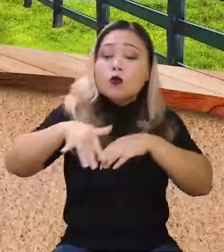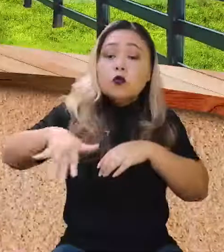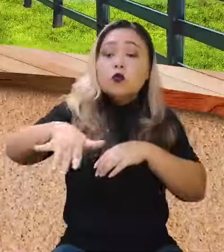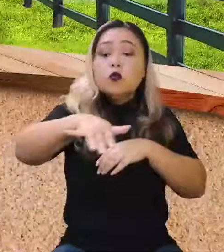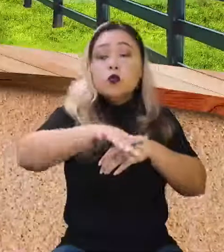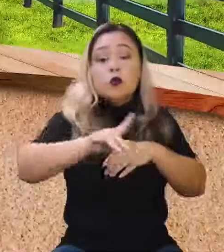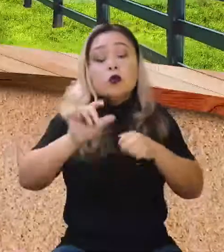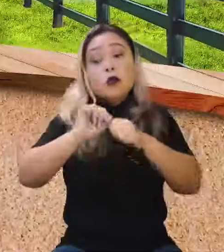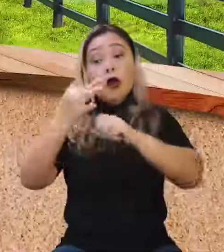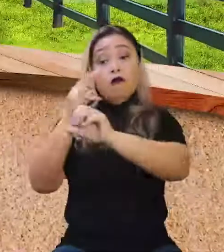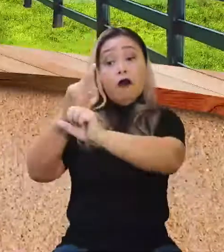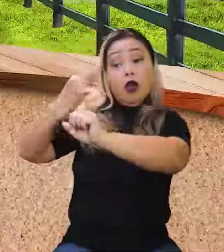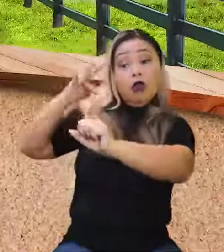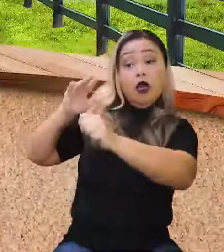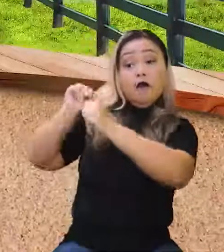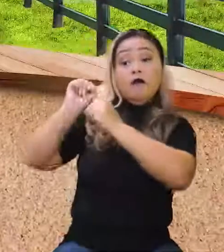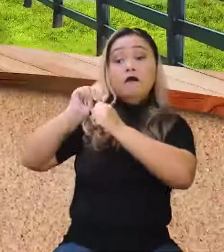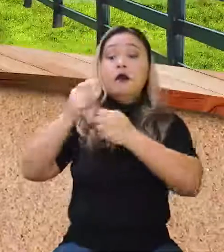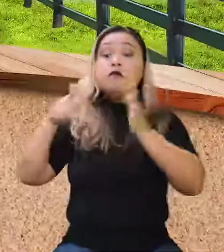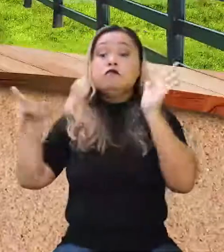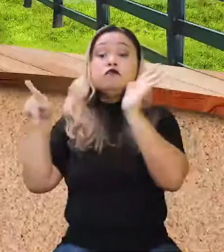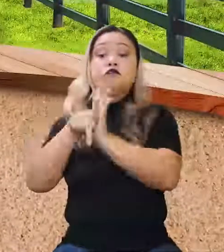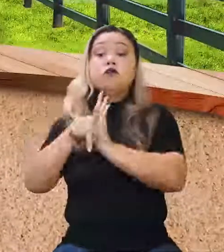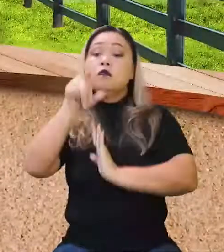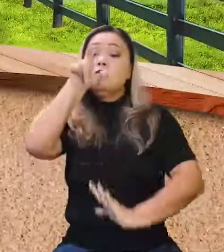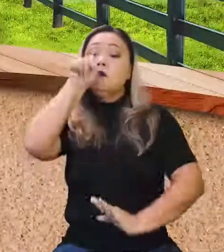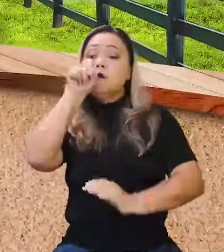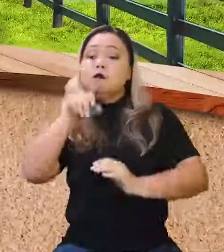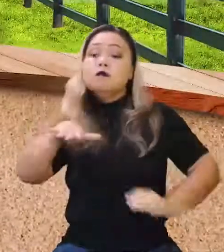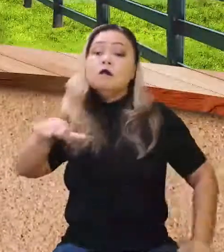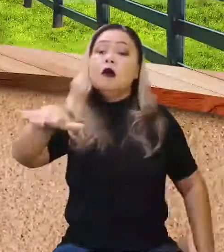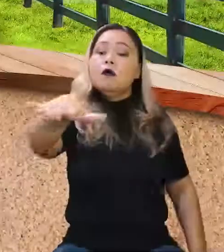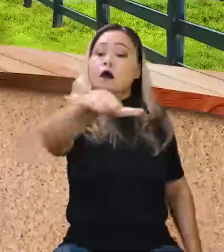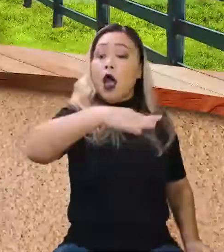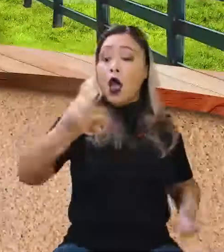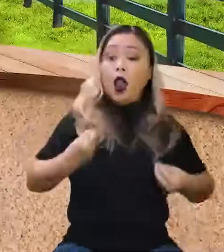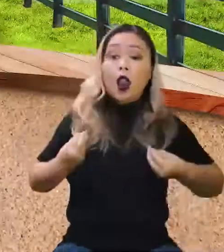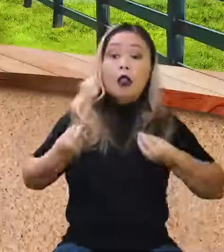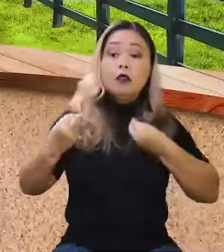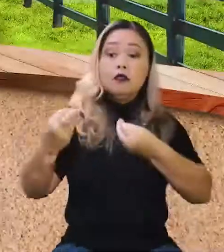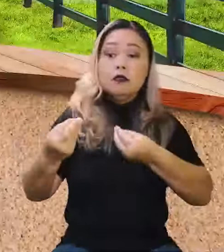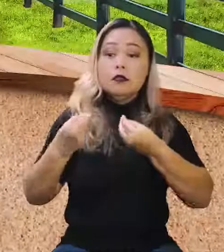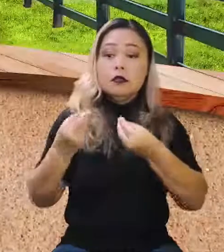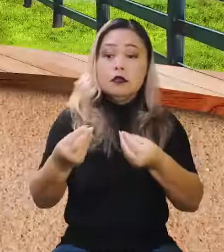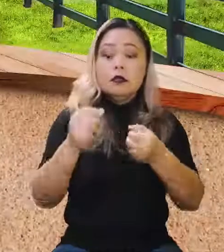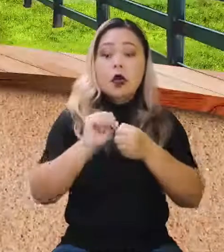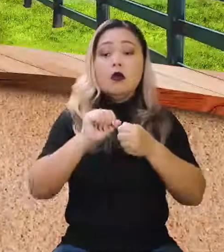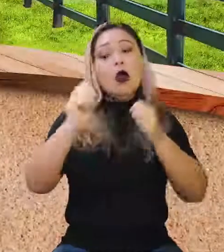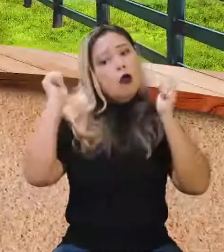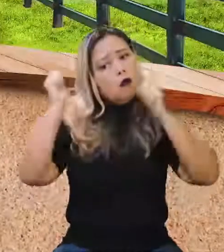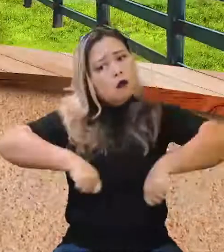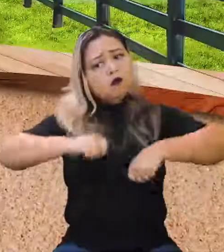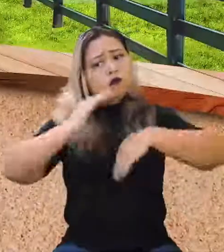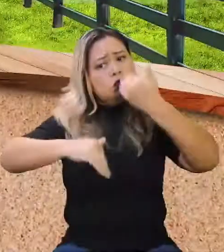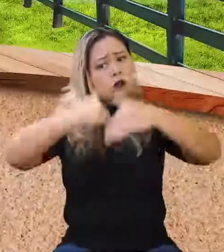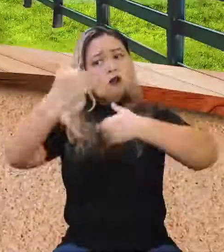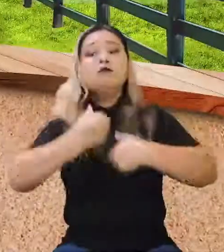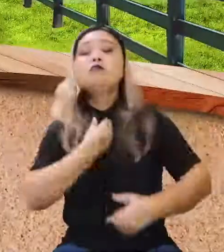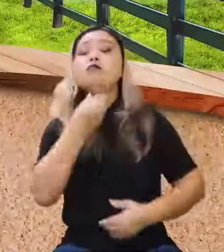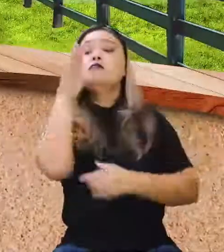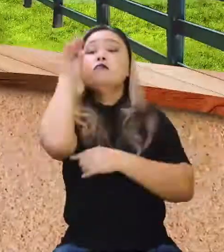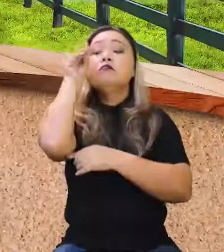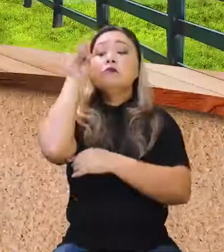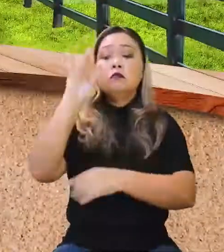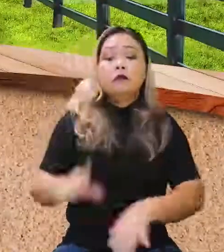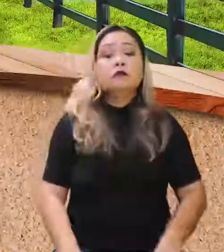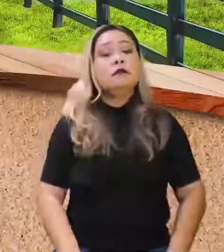eles chamam até de fazenda avícola, a gente possa fornecer para eles as condições necessárias para o seu desenvolvimento. De